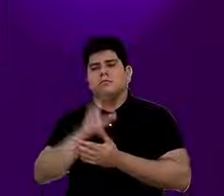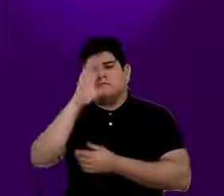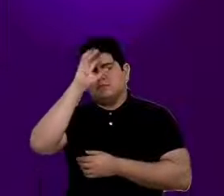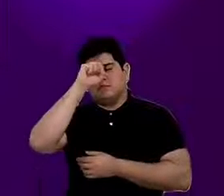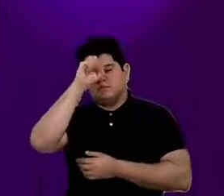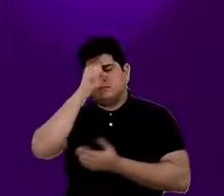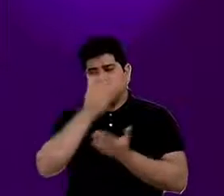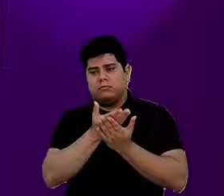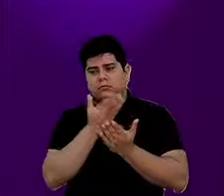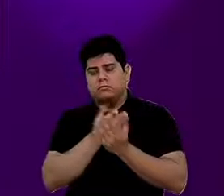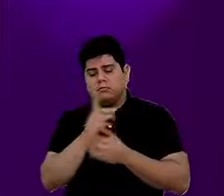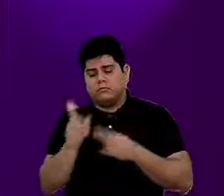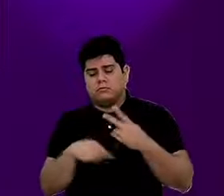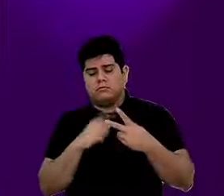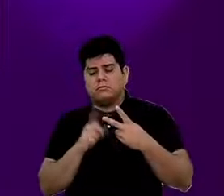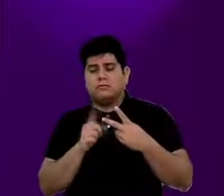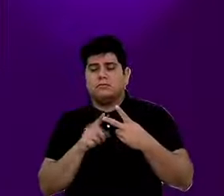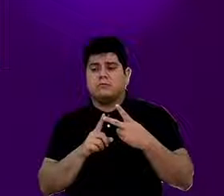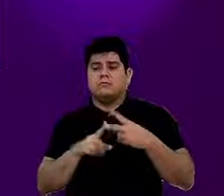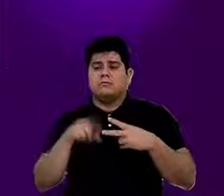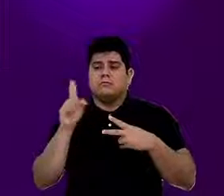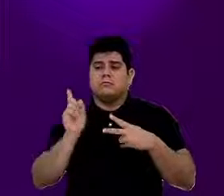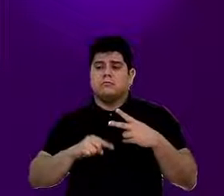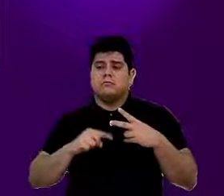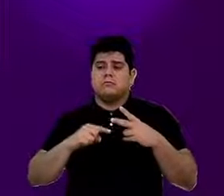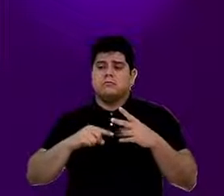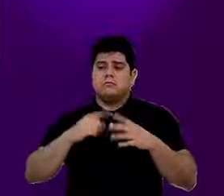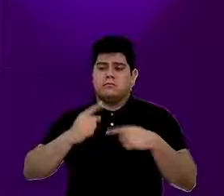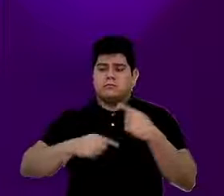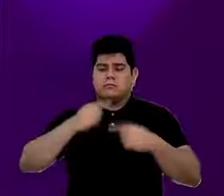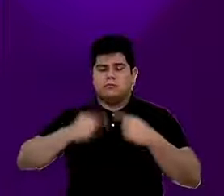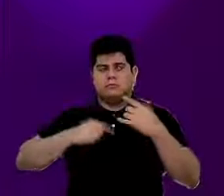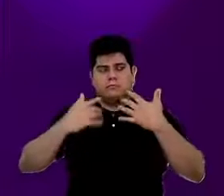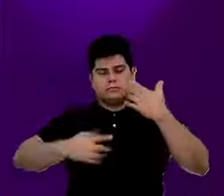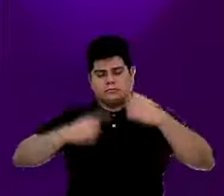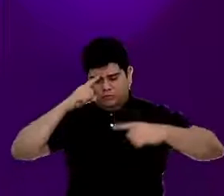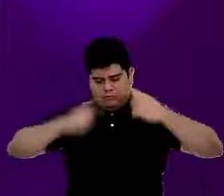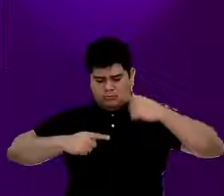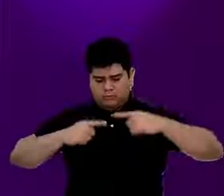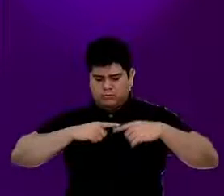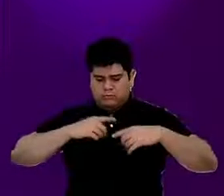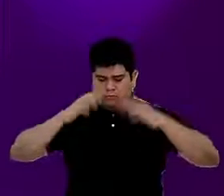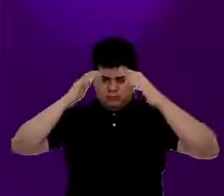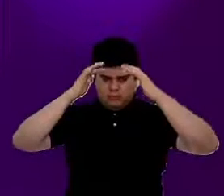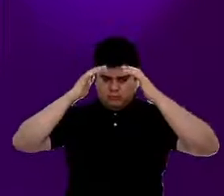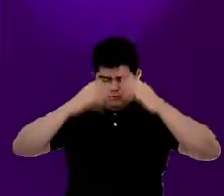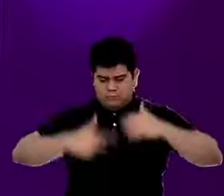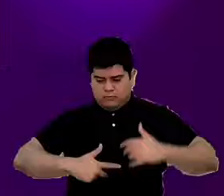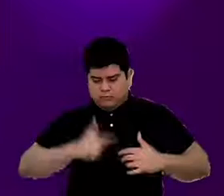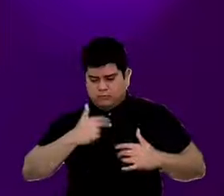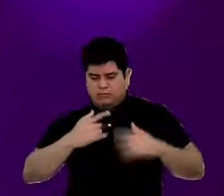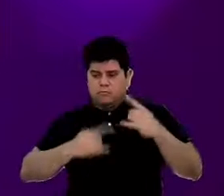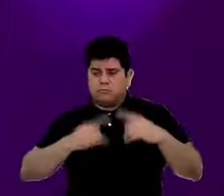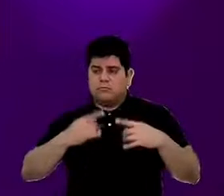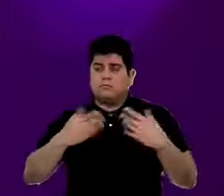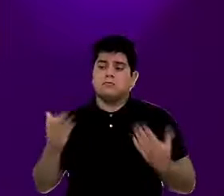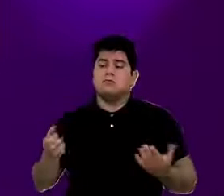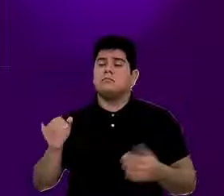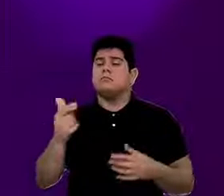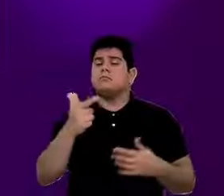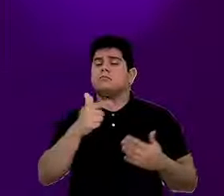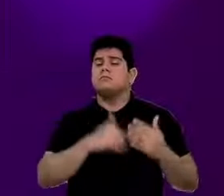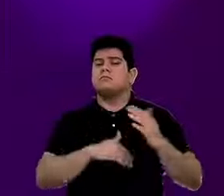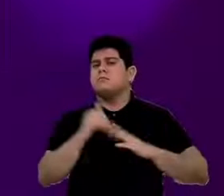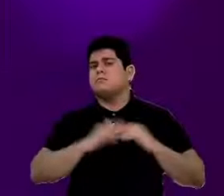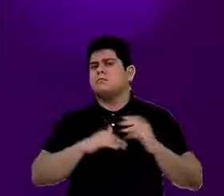O segundo domínio é o domínio psicomotor. Eu quero ser um cirurgião, um neurocirurgião, um cirurgião de robótica. Se eu não tenho aquela